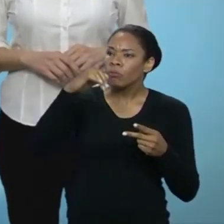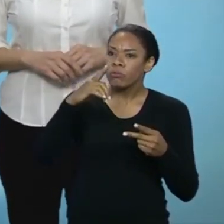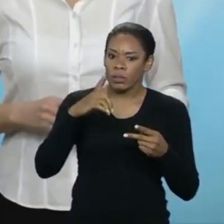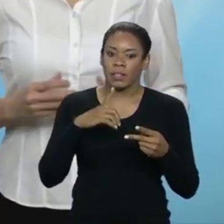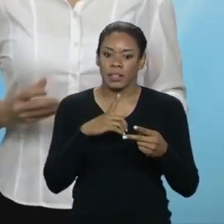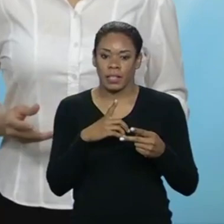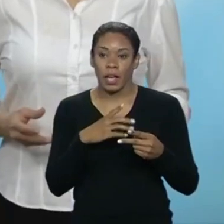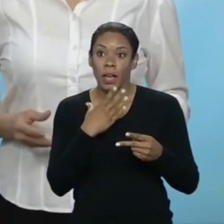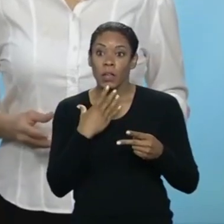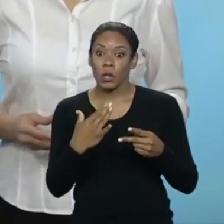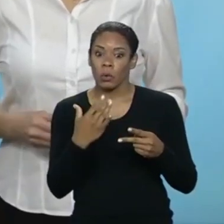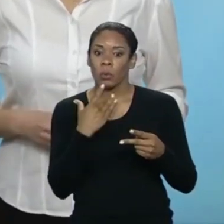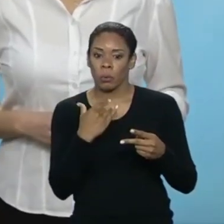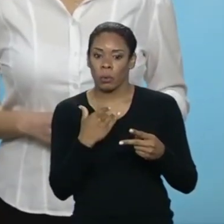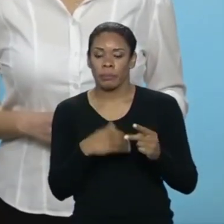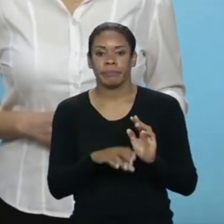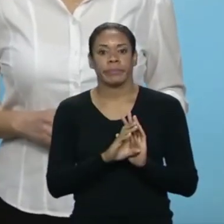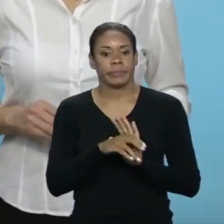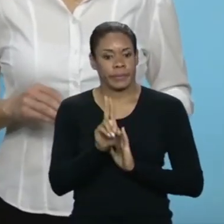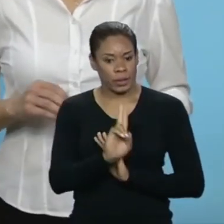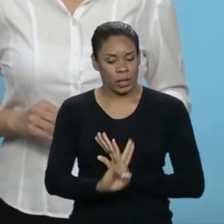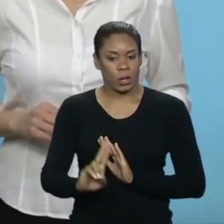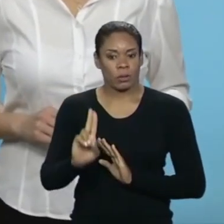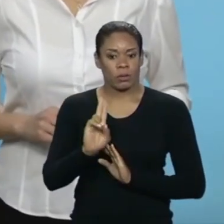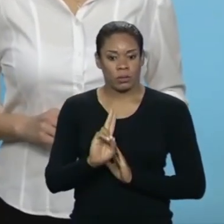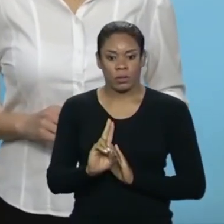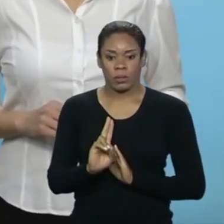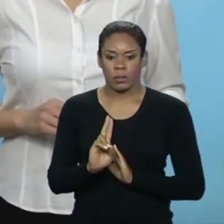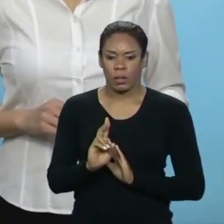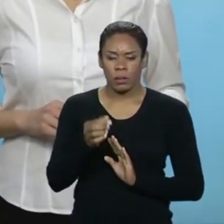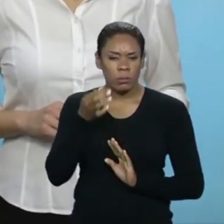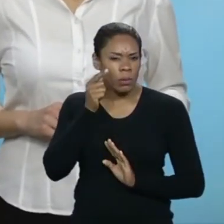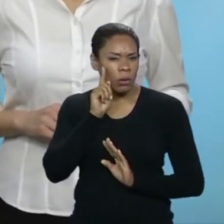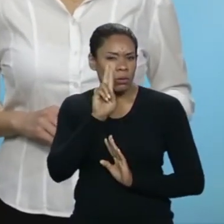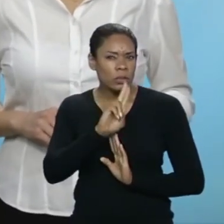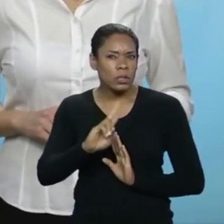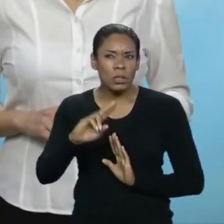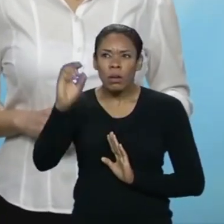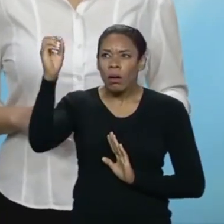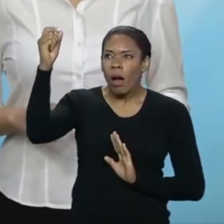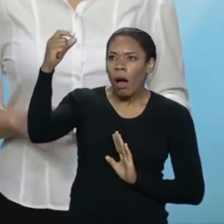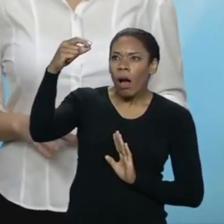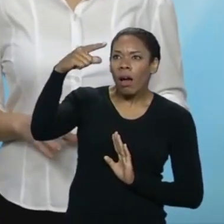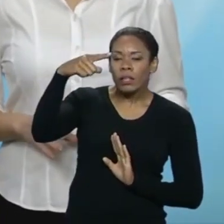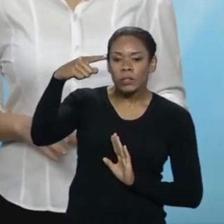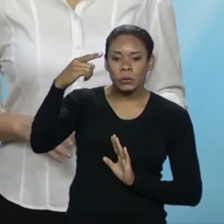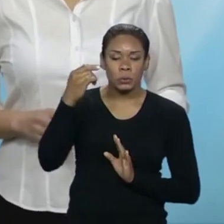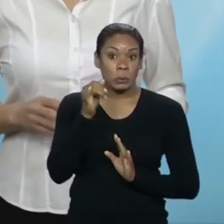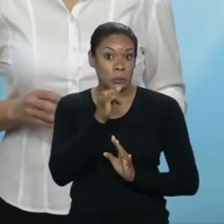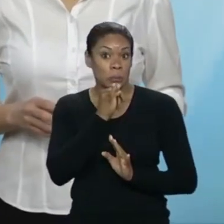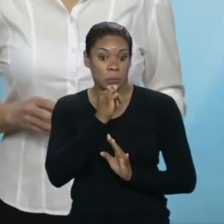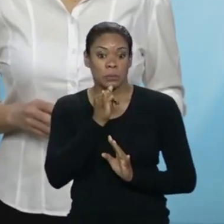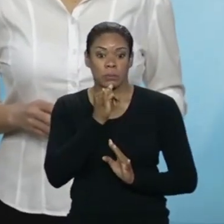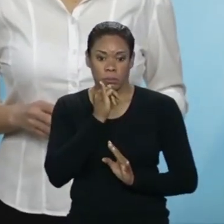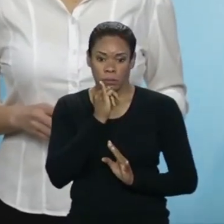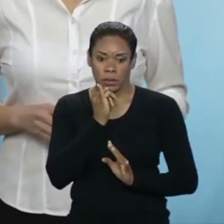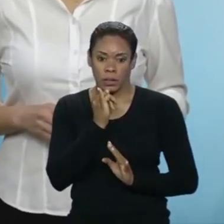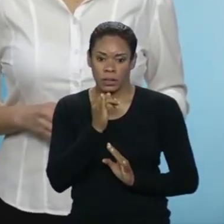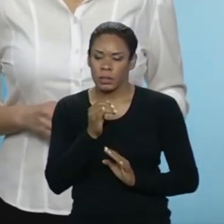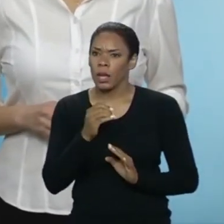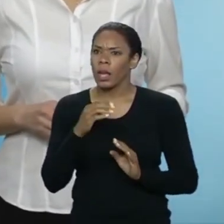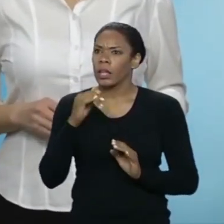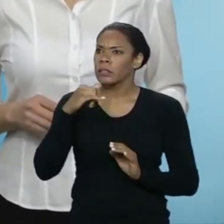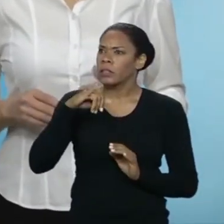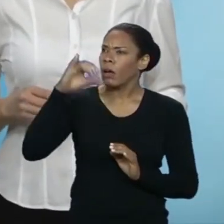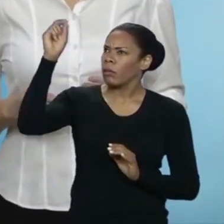de cor. Esses conceitos são utilizados para o dimensionamento de iluminação artificial. Por exemplo, o conceito de temperatura